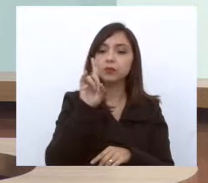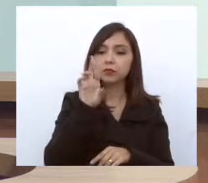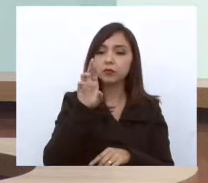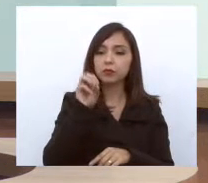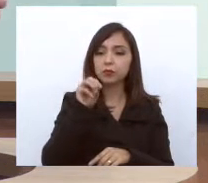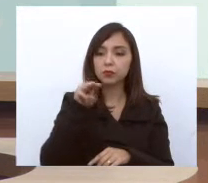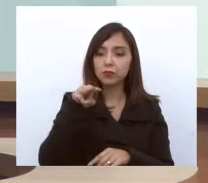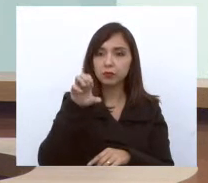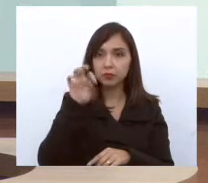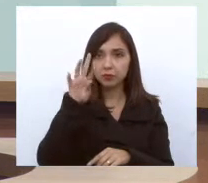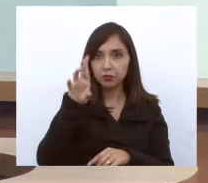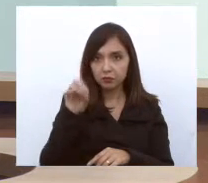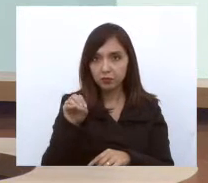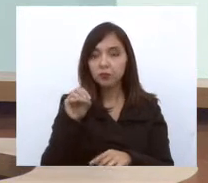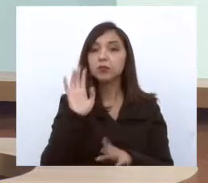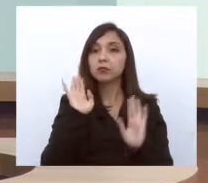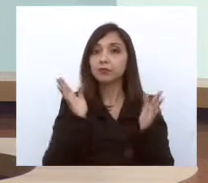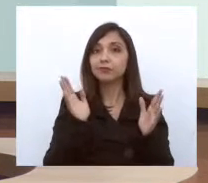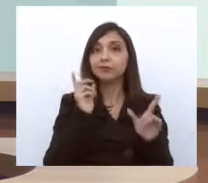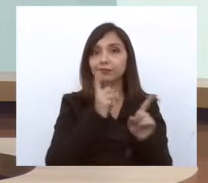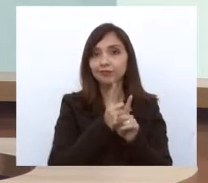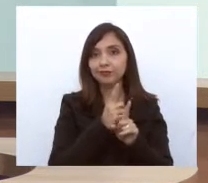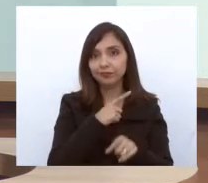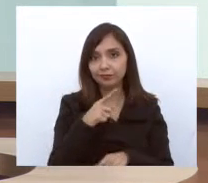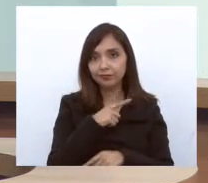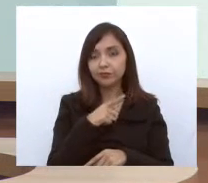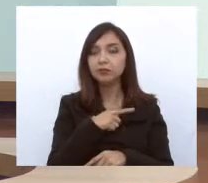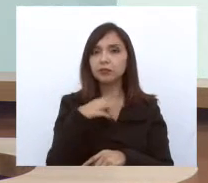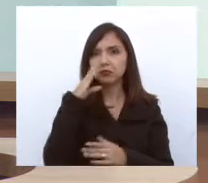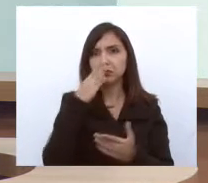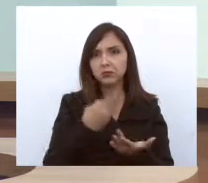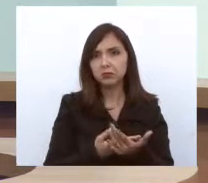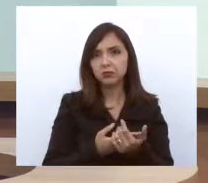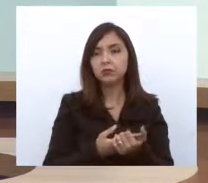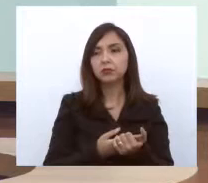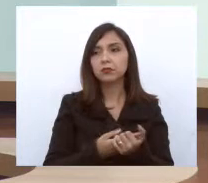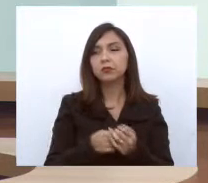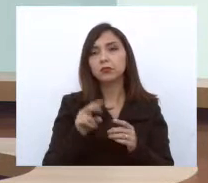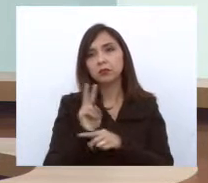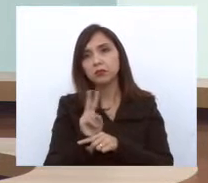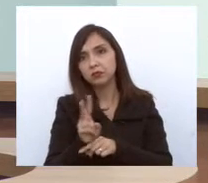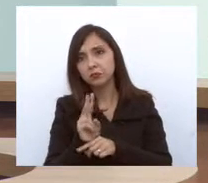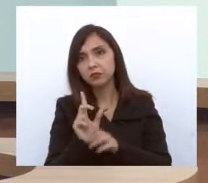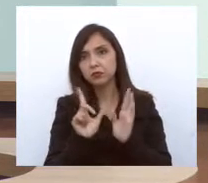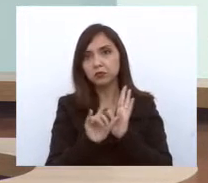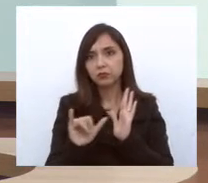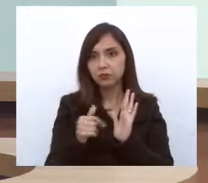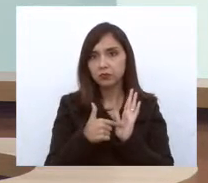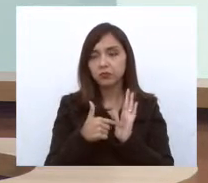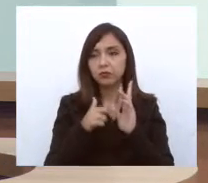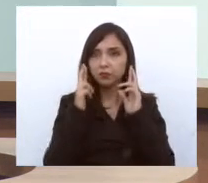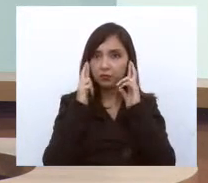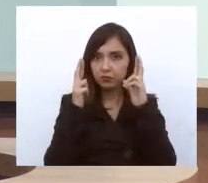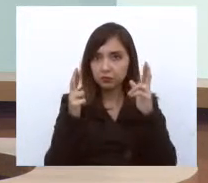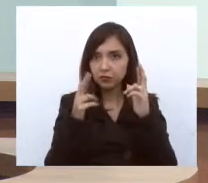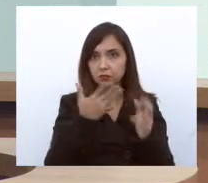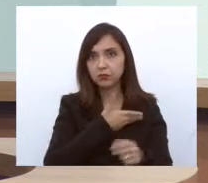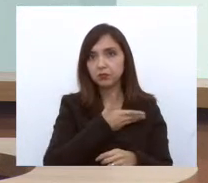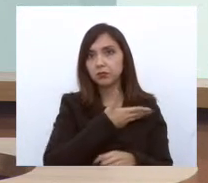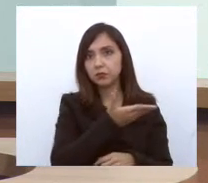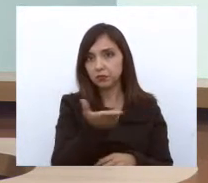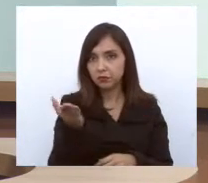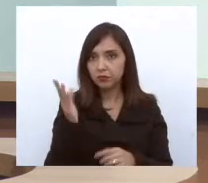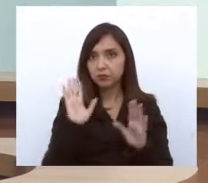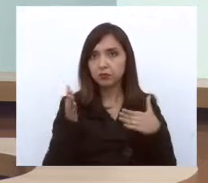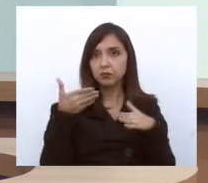não tinha. Agora, com o medidor já existe. Eu acredito, gente, que a gente como fiscais da lei, inclusive em respeito aos colegas que já passaram